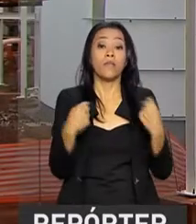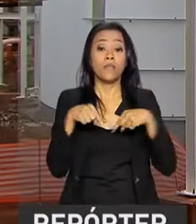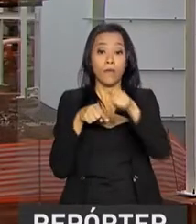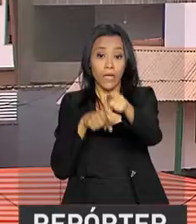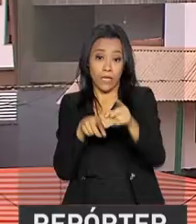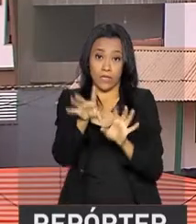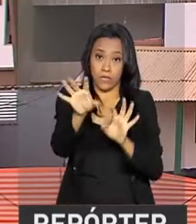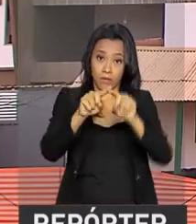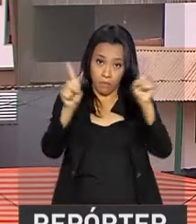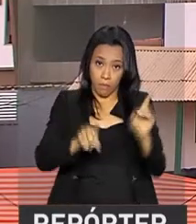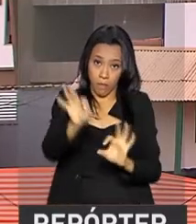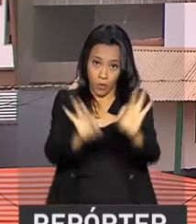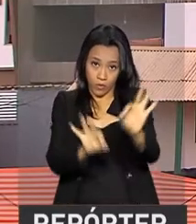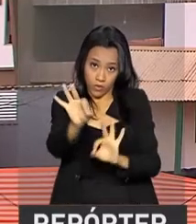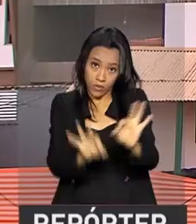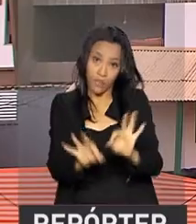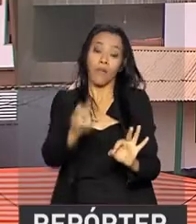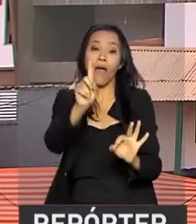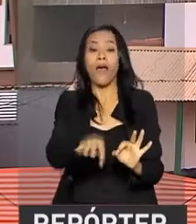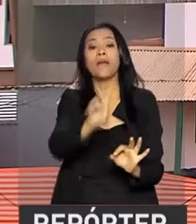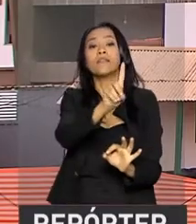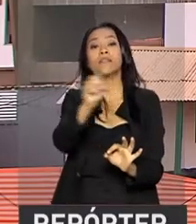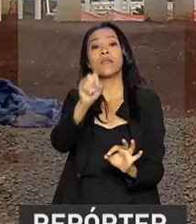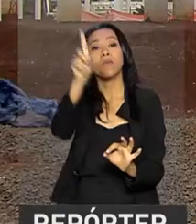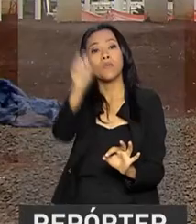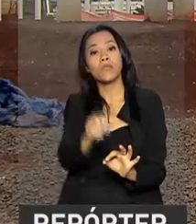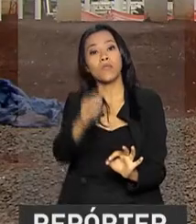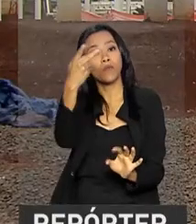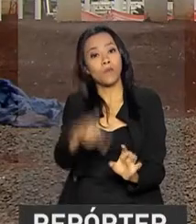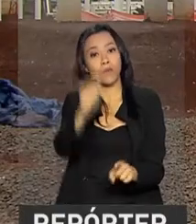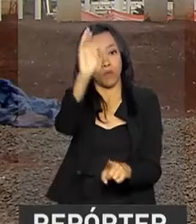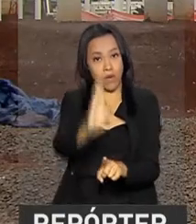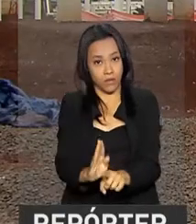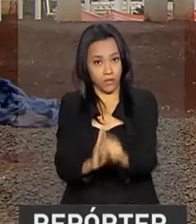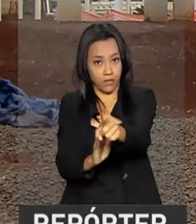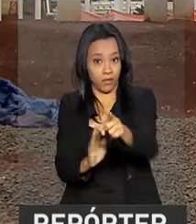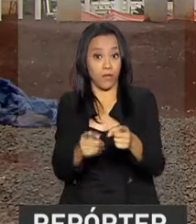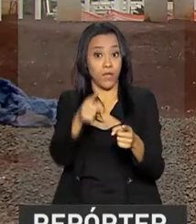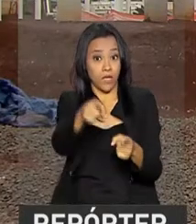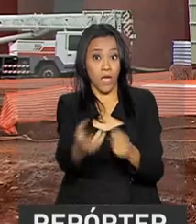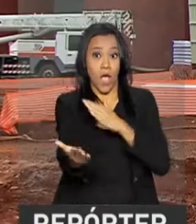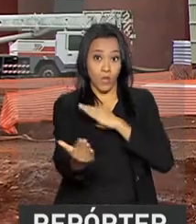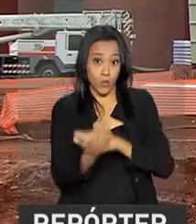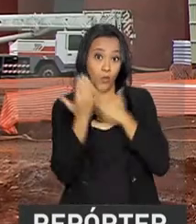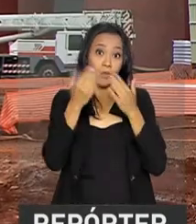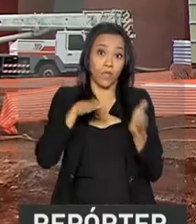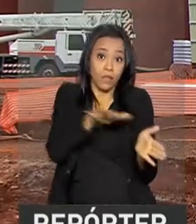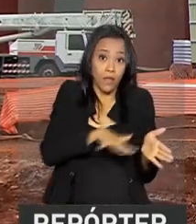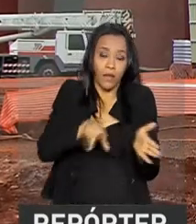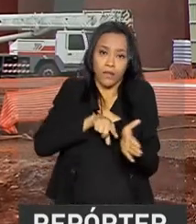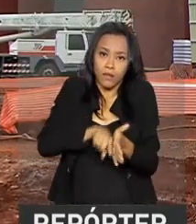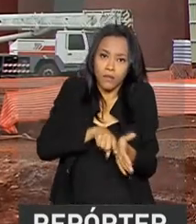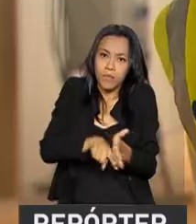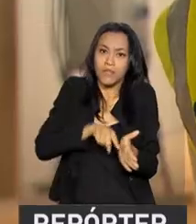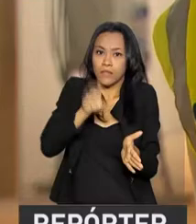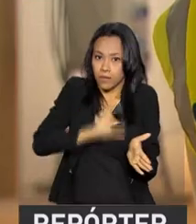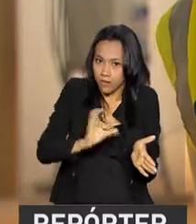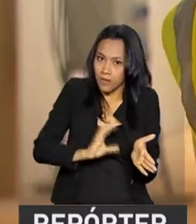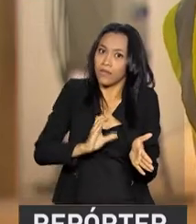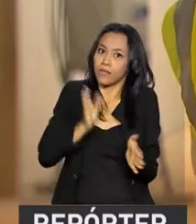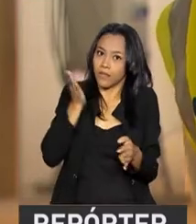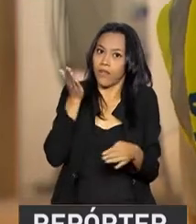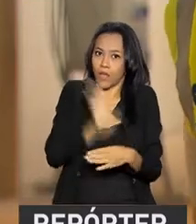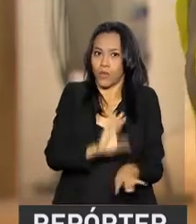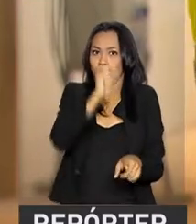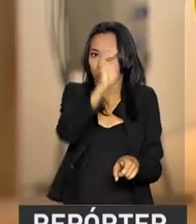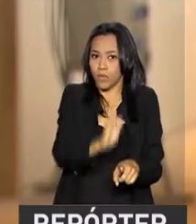e a execução do Sirius são 100% nacional. E além dos benefícios científicos que promete trazer para o Brasil, a obra